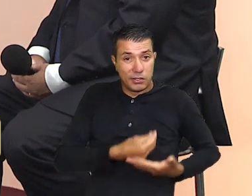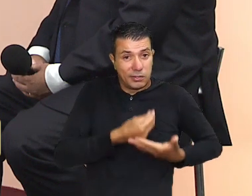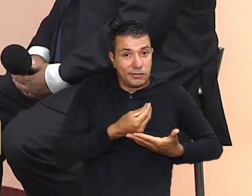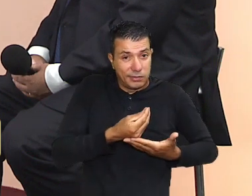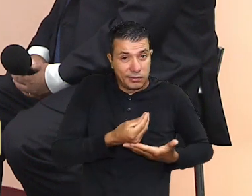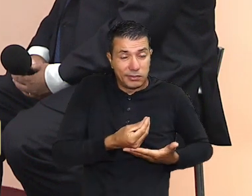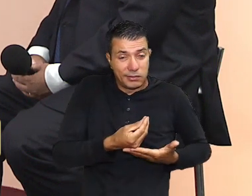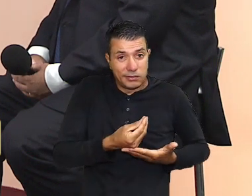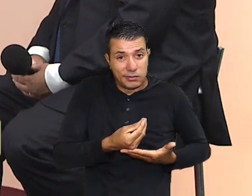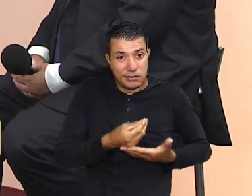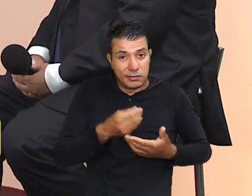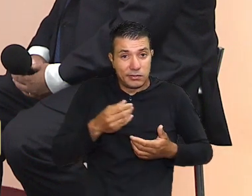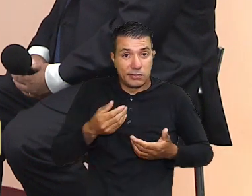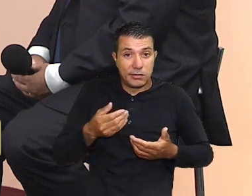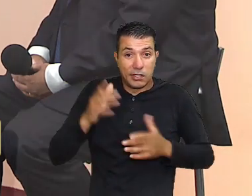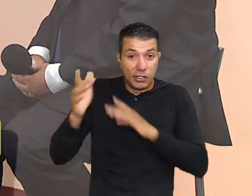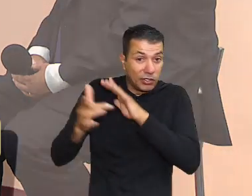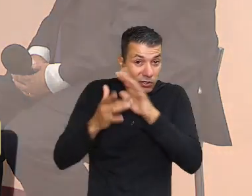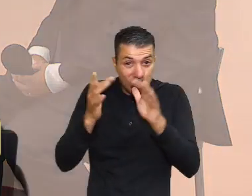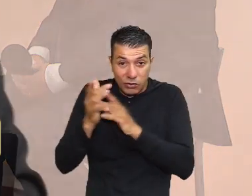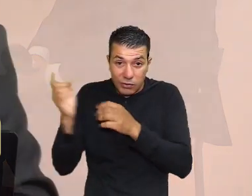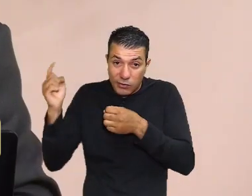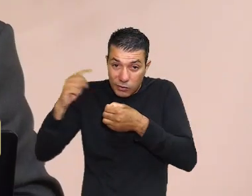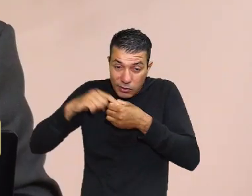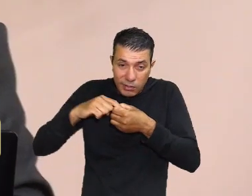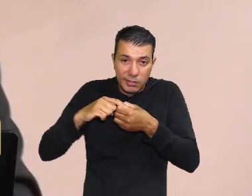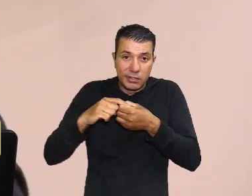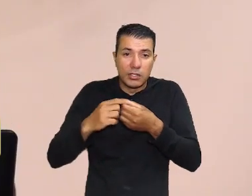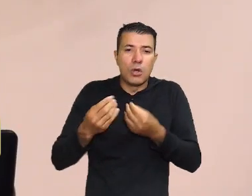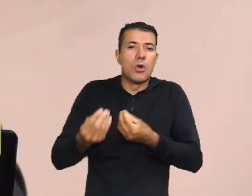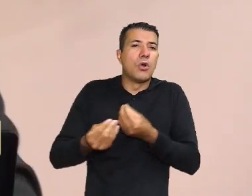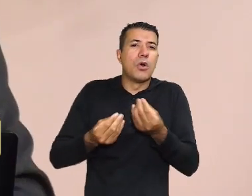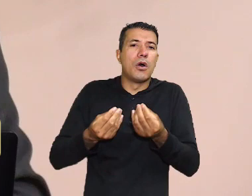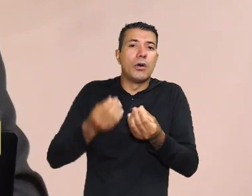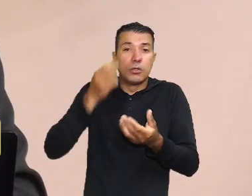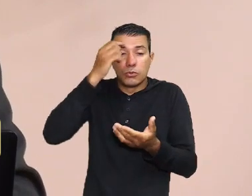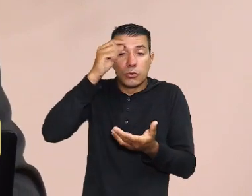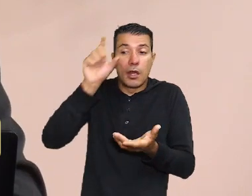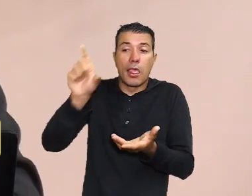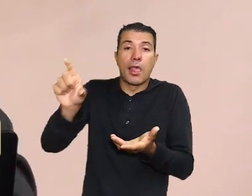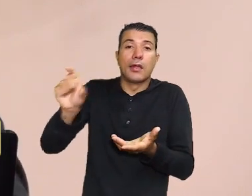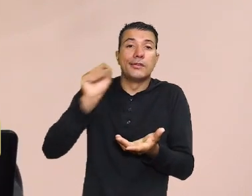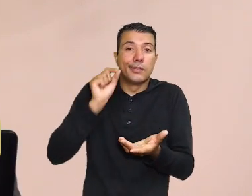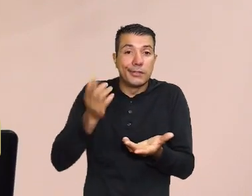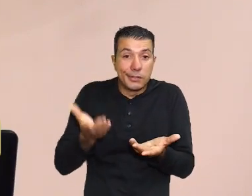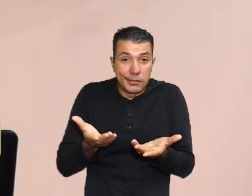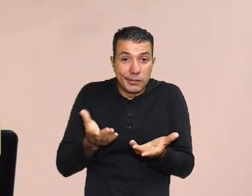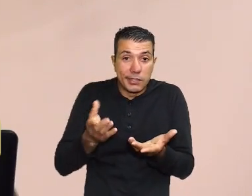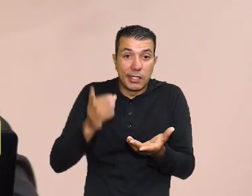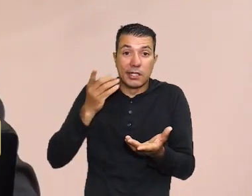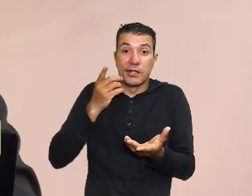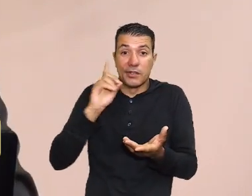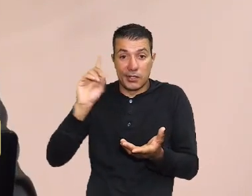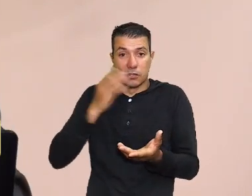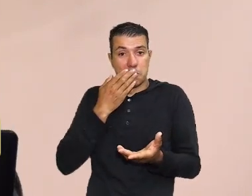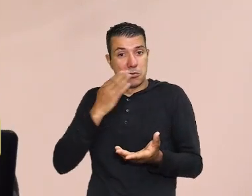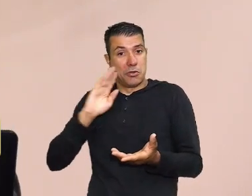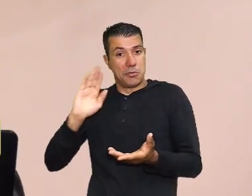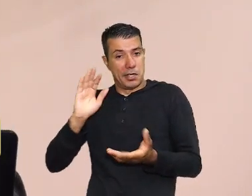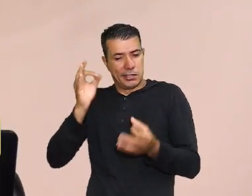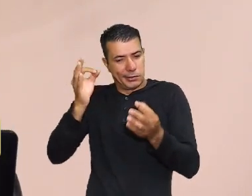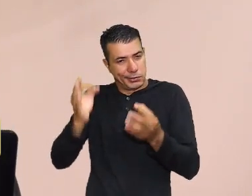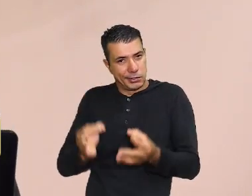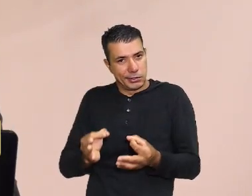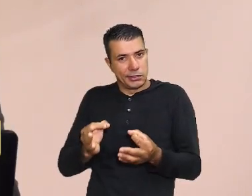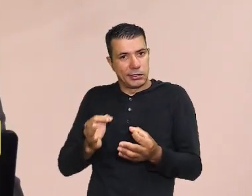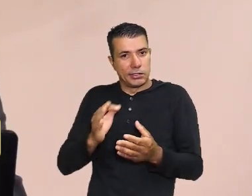vida. Jesus está voltando, meu amigo. E qual é a sua decisão? Deus, ele tem a promessa, a certeza,